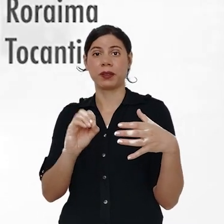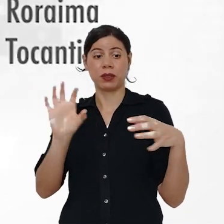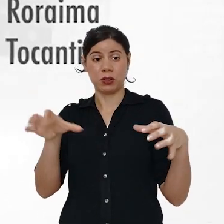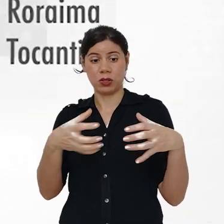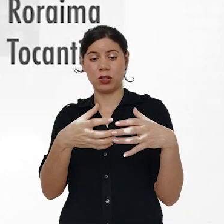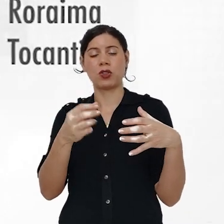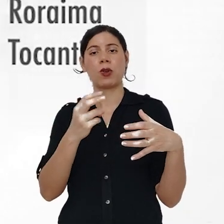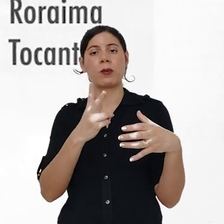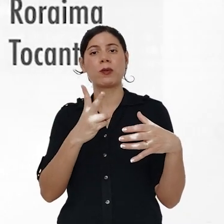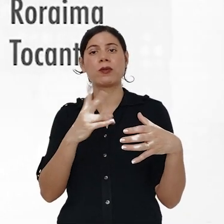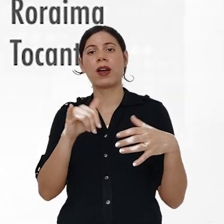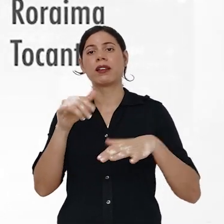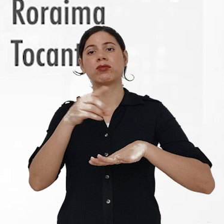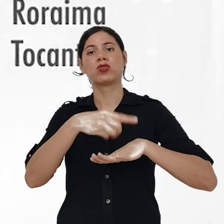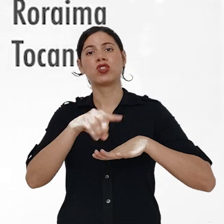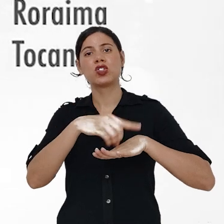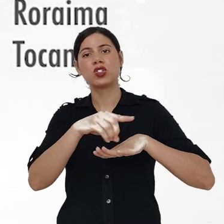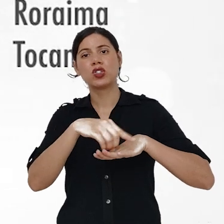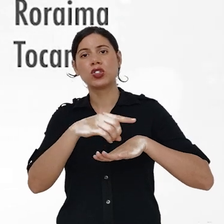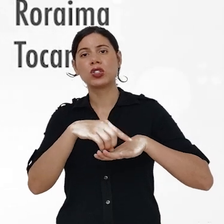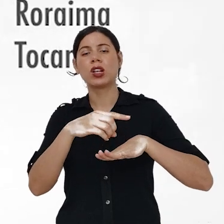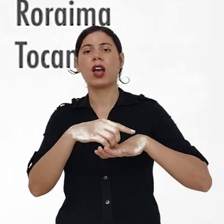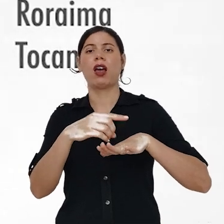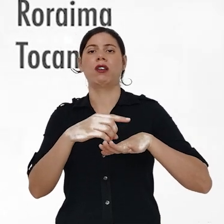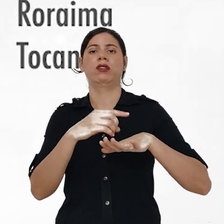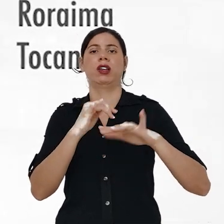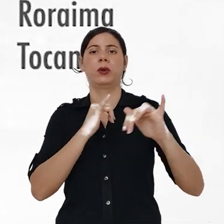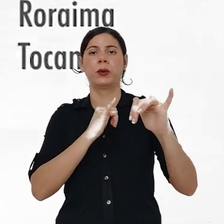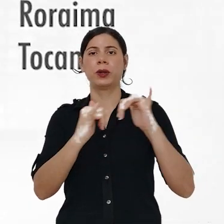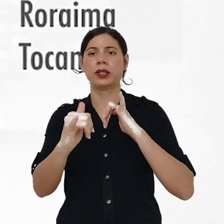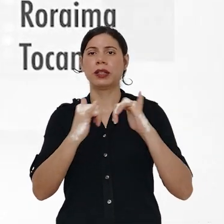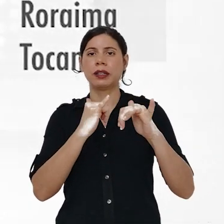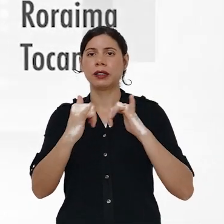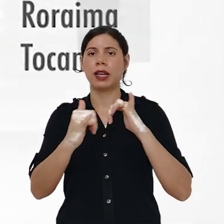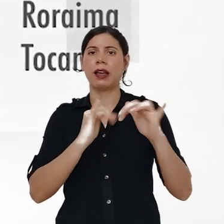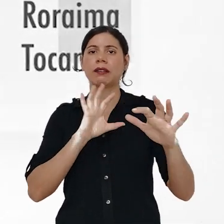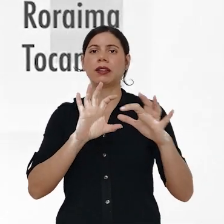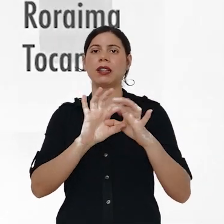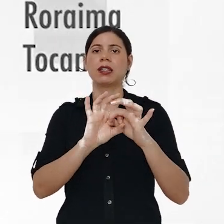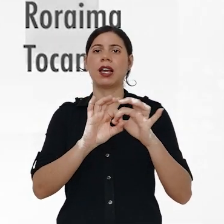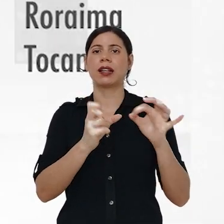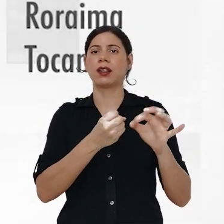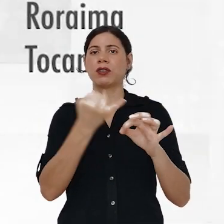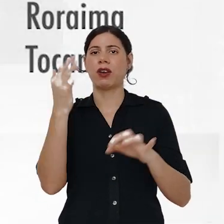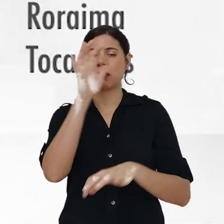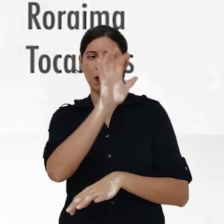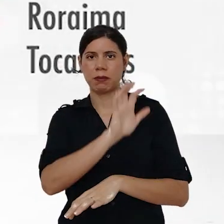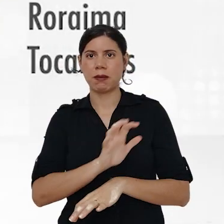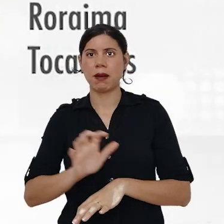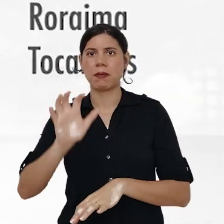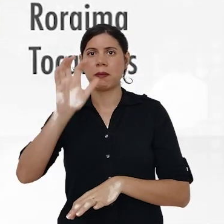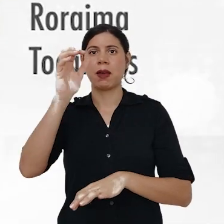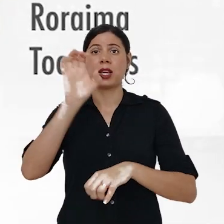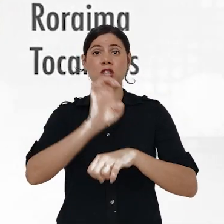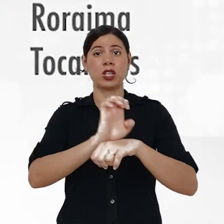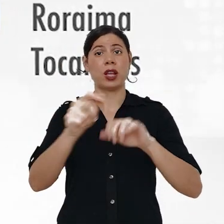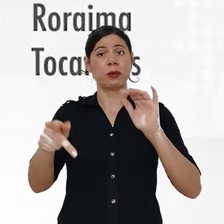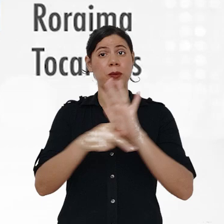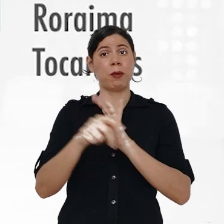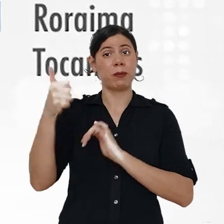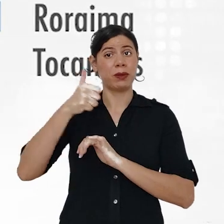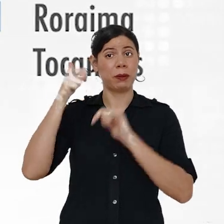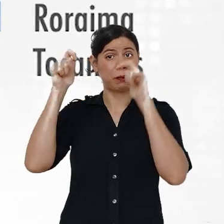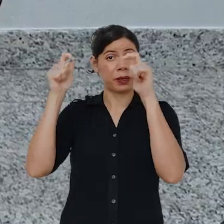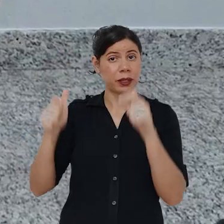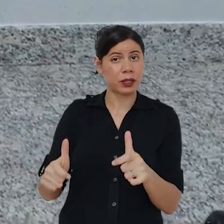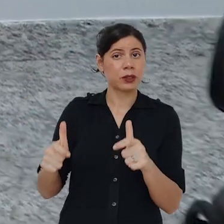unidades serão completamente digitais, funcionando em rede e conectadas aos vários estados que compõem a Primeira